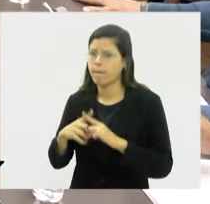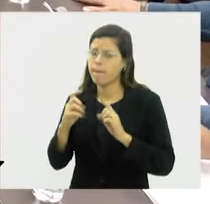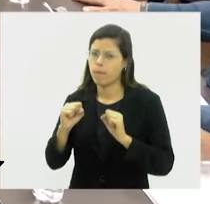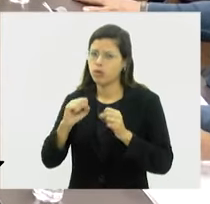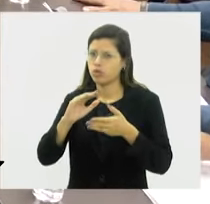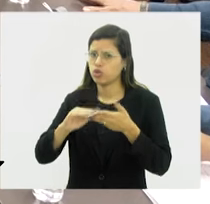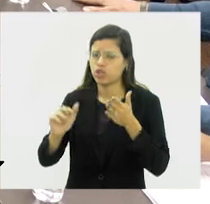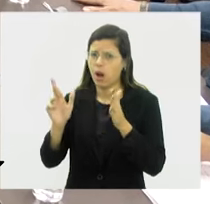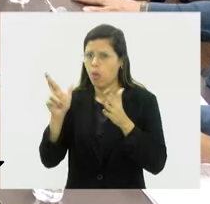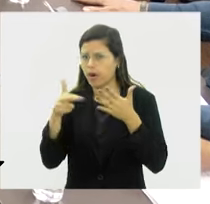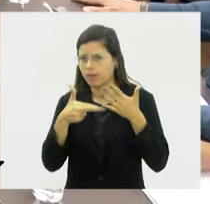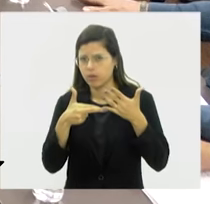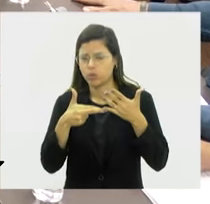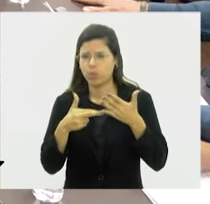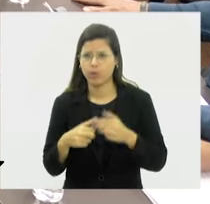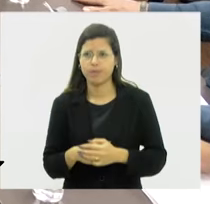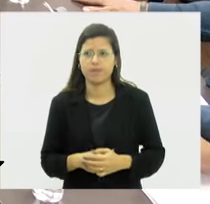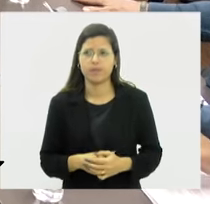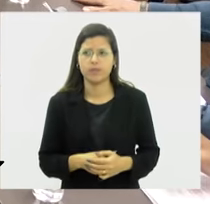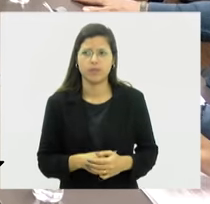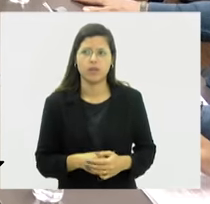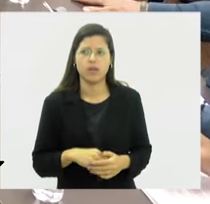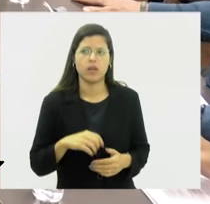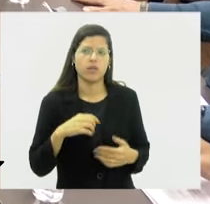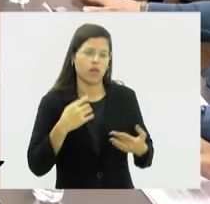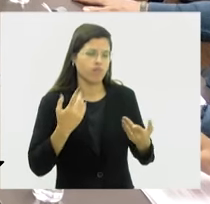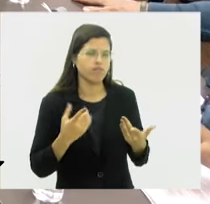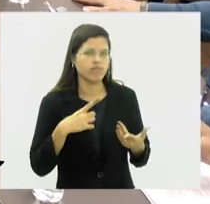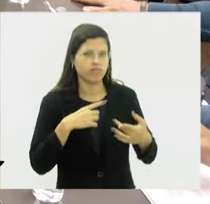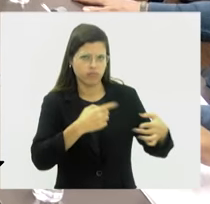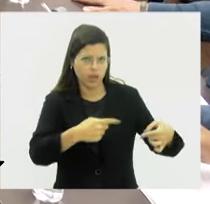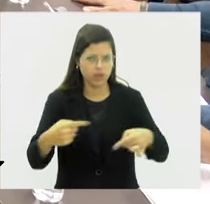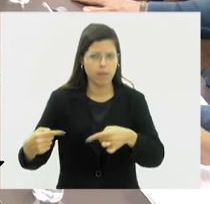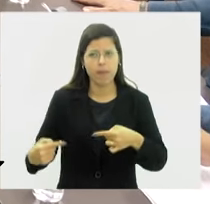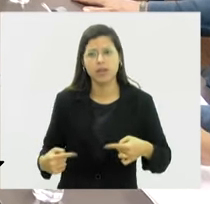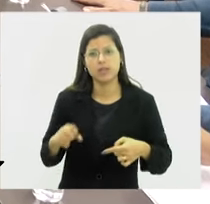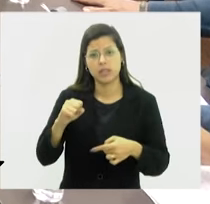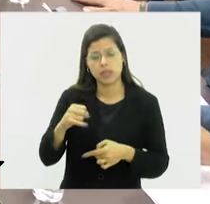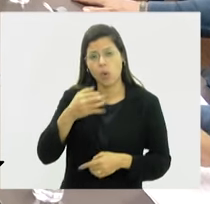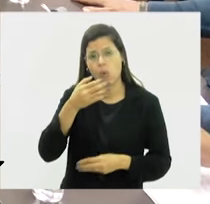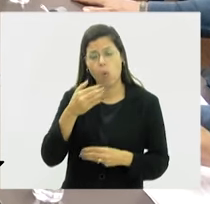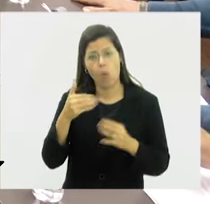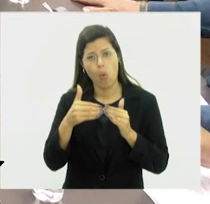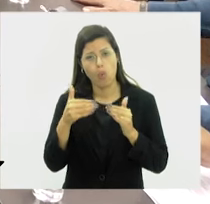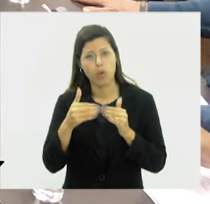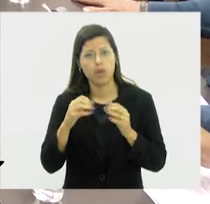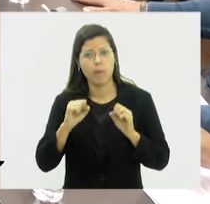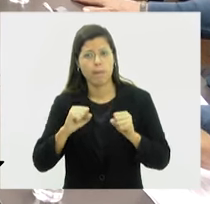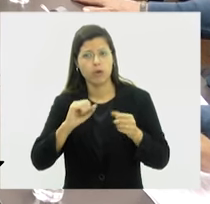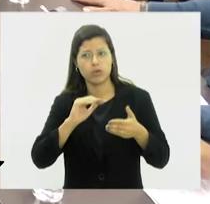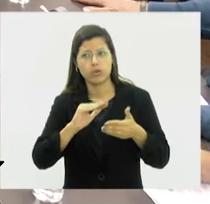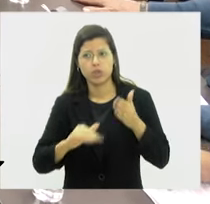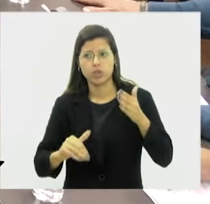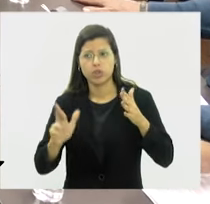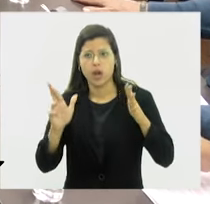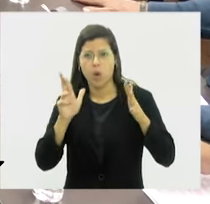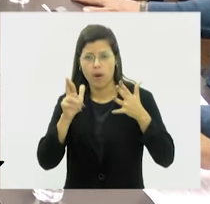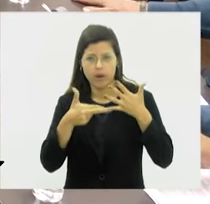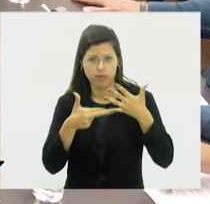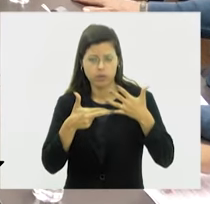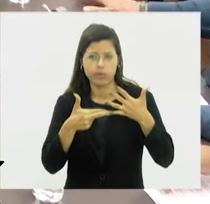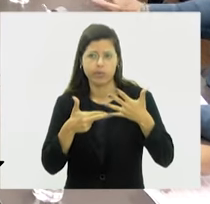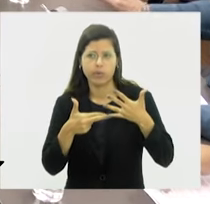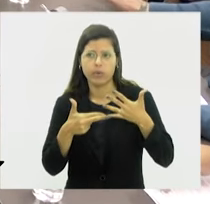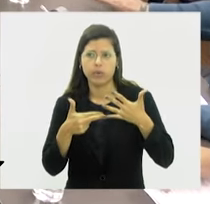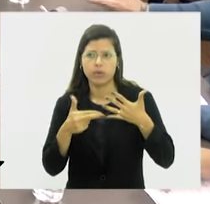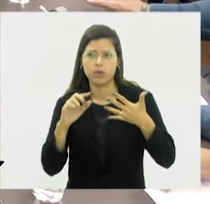Excelência, diante desse imbróglio, se Vossa Excelência concordar, eu posso retirar como relator. E aí a gente se